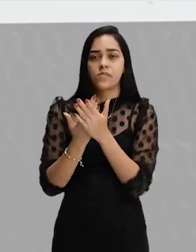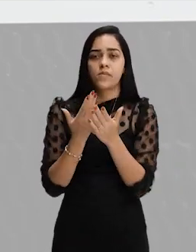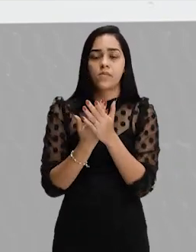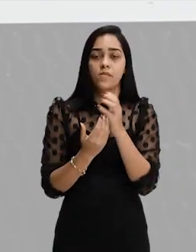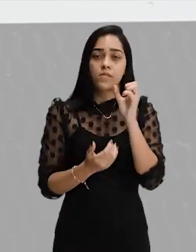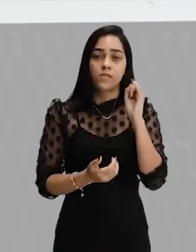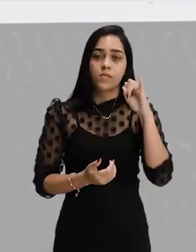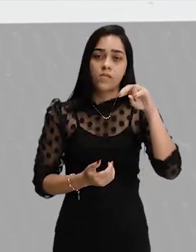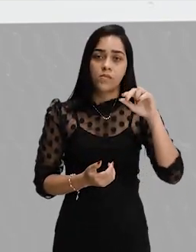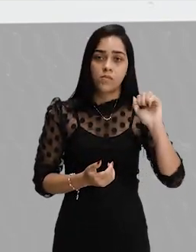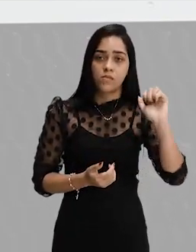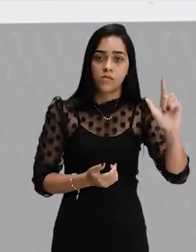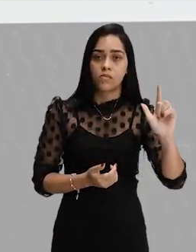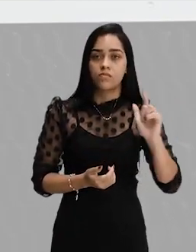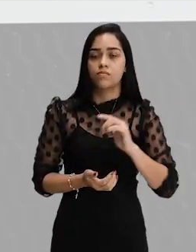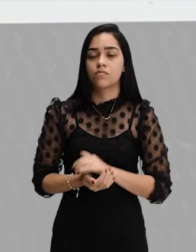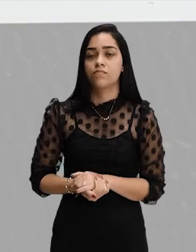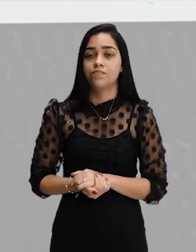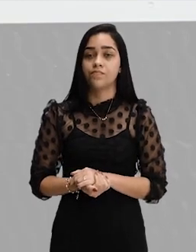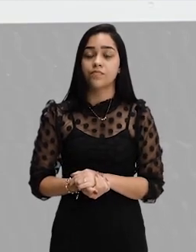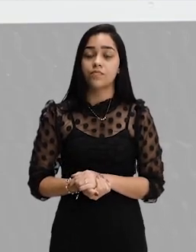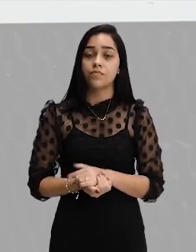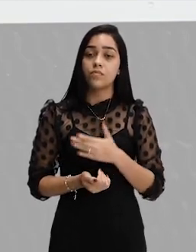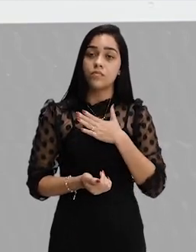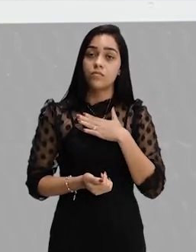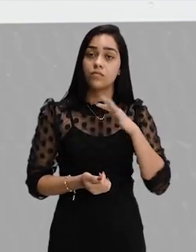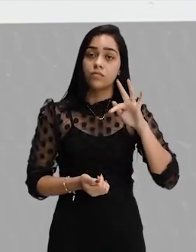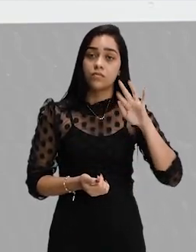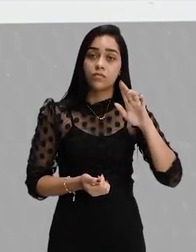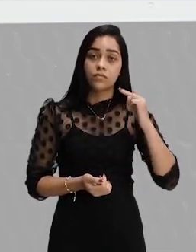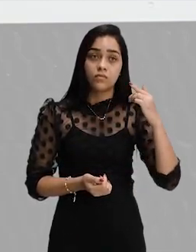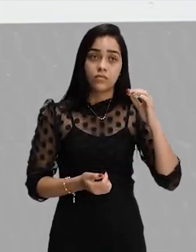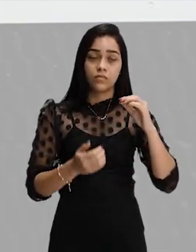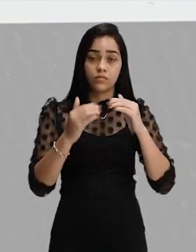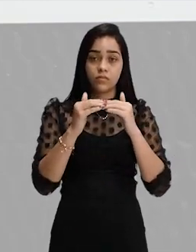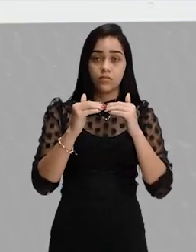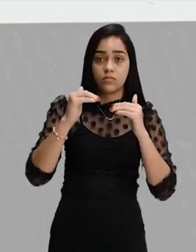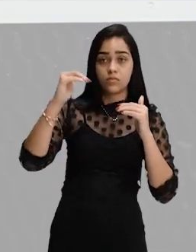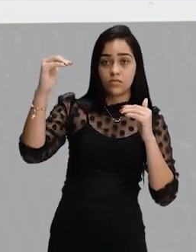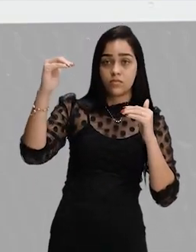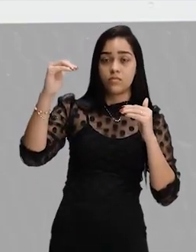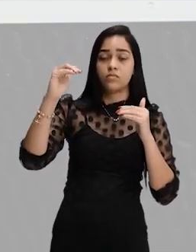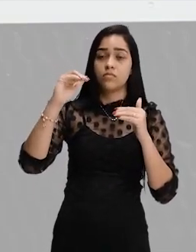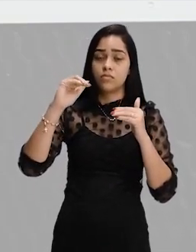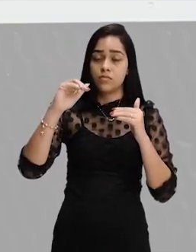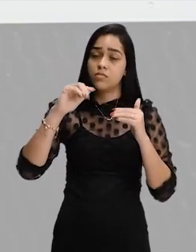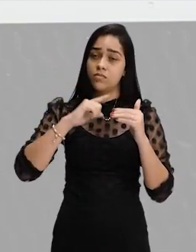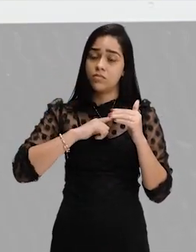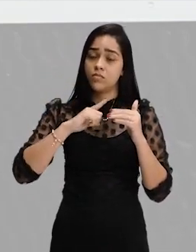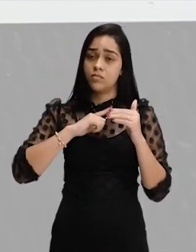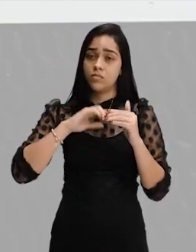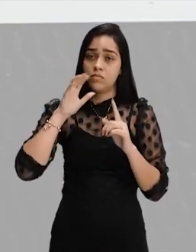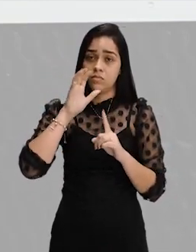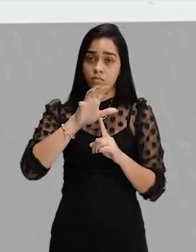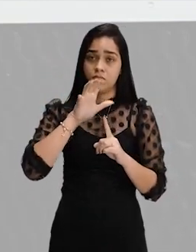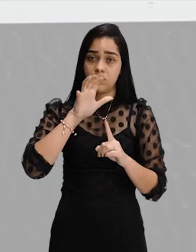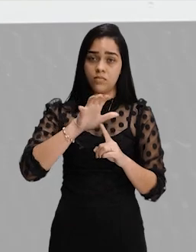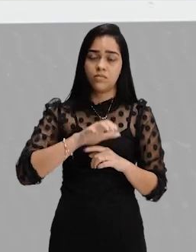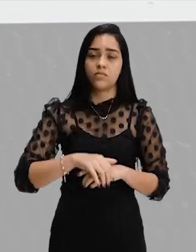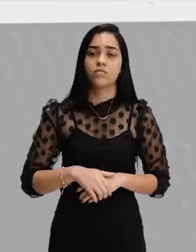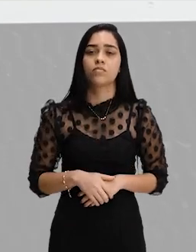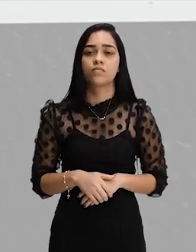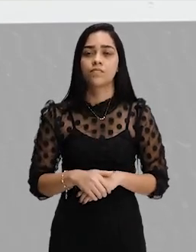que 0. Isso quer dizer que minha função é crescente, né? Isso influencia no estudo do sinal. Tá?